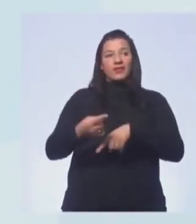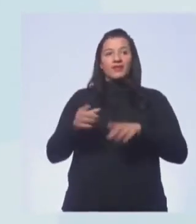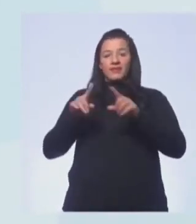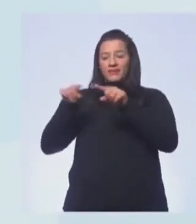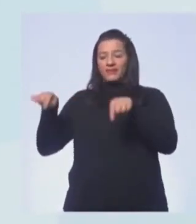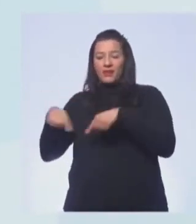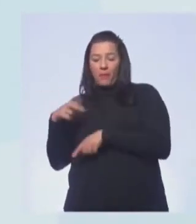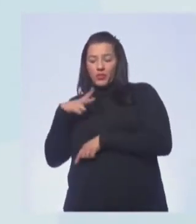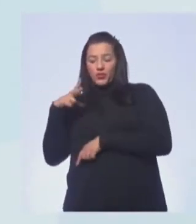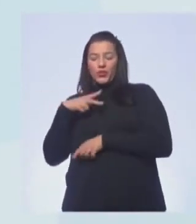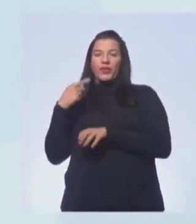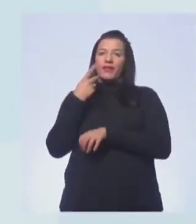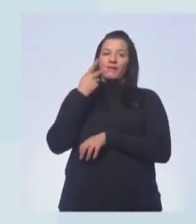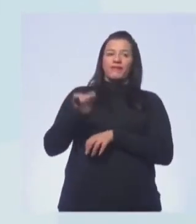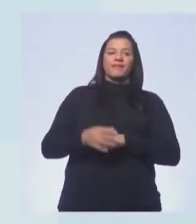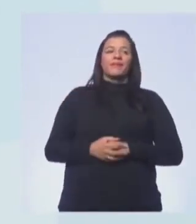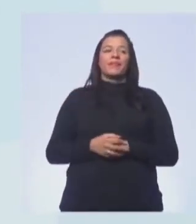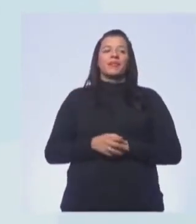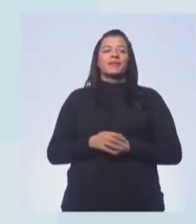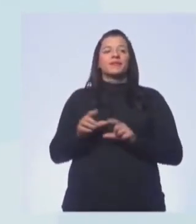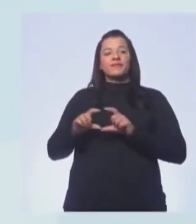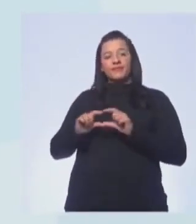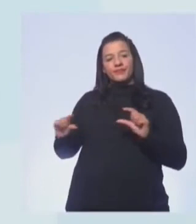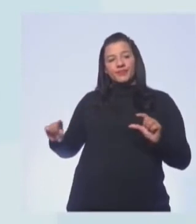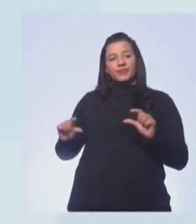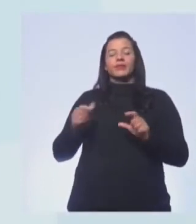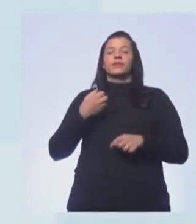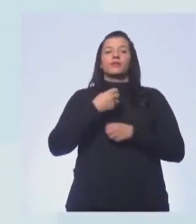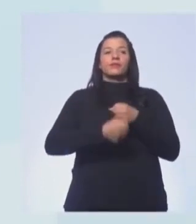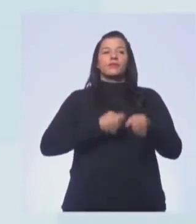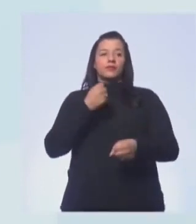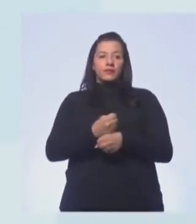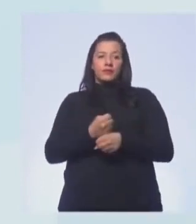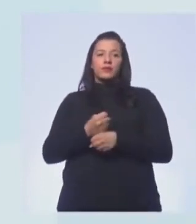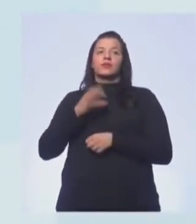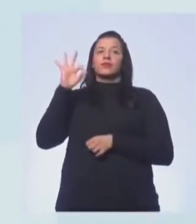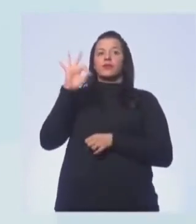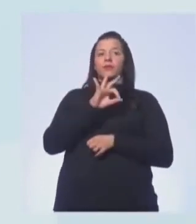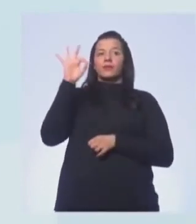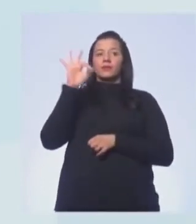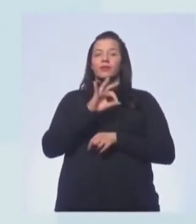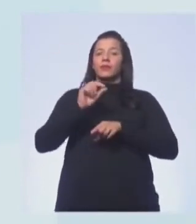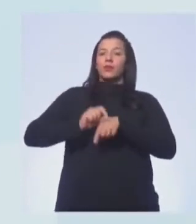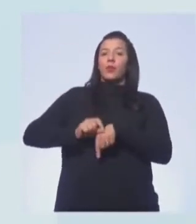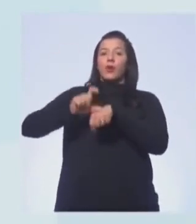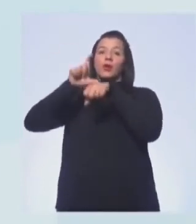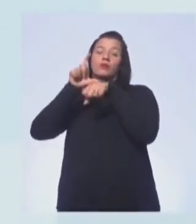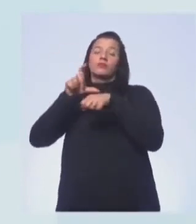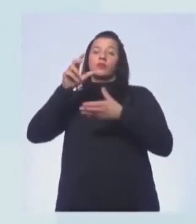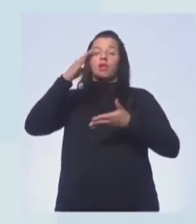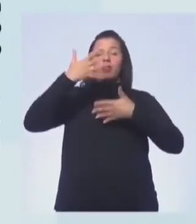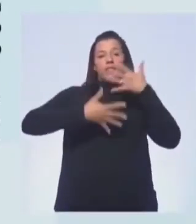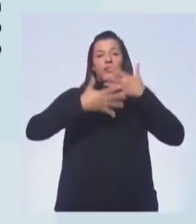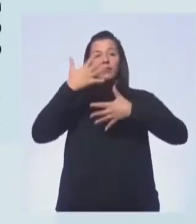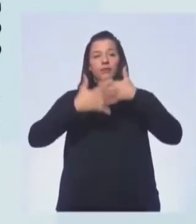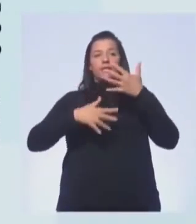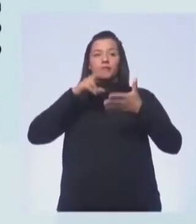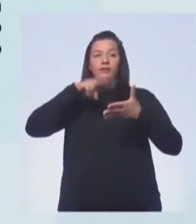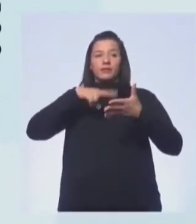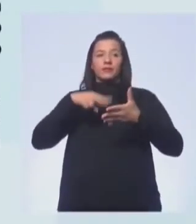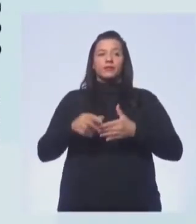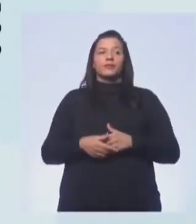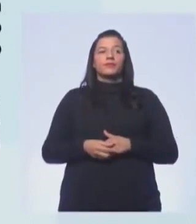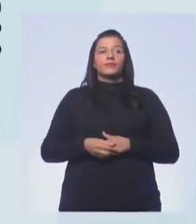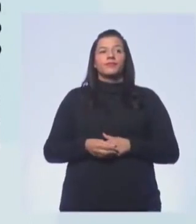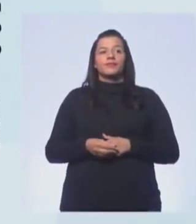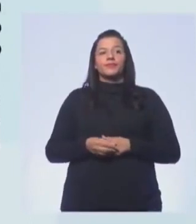gente. Então tá ali, ó, a legenda embaixo mostrando o ano e a porcentagem que teve o aumento do que atrapalha a leitura. Vamos prosseguindo. A